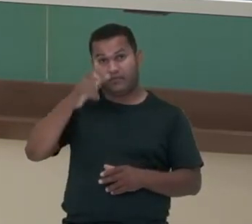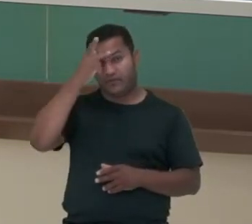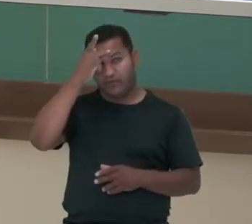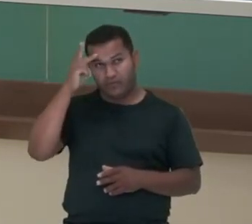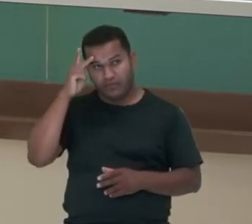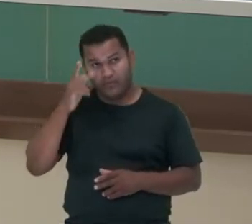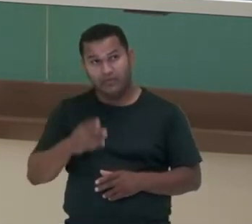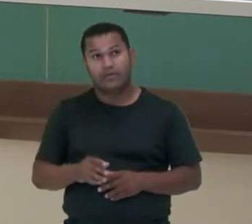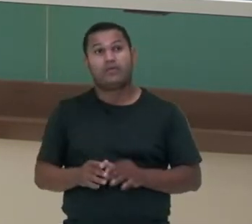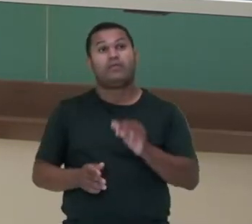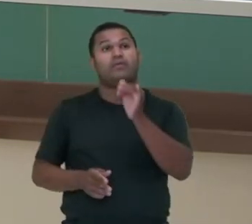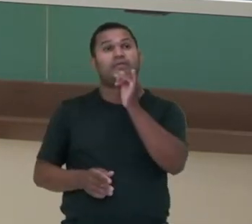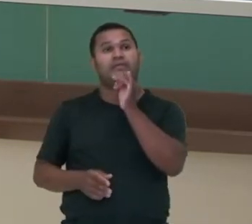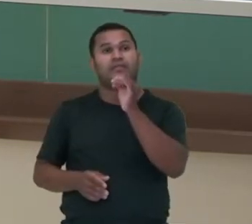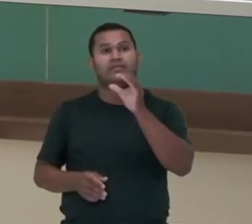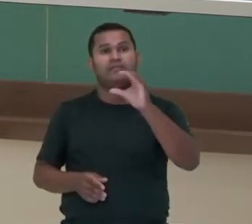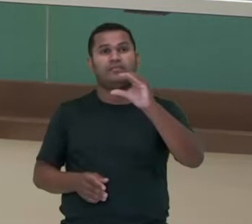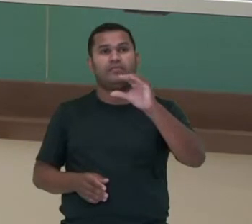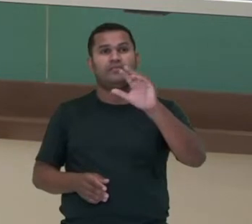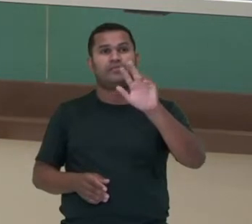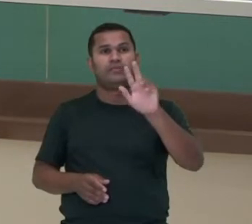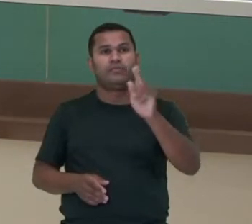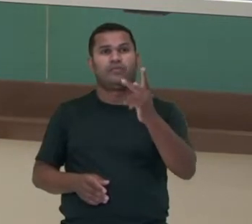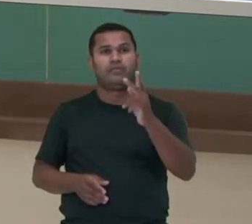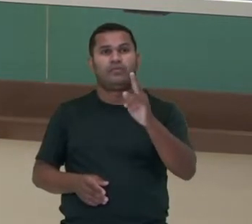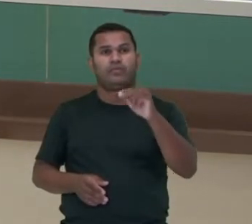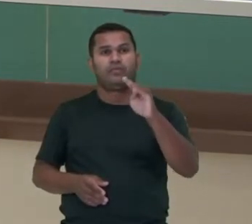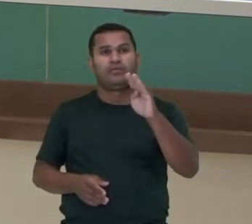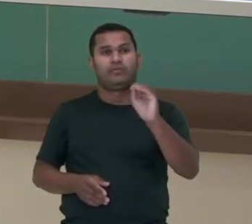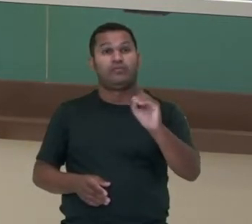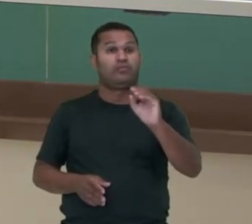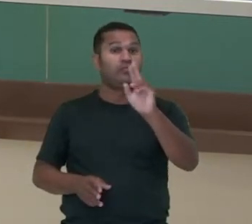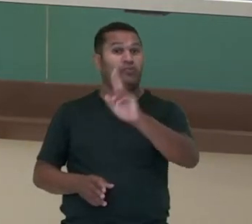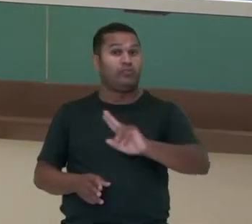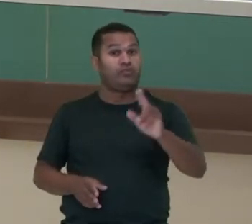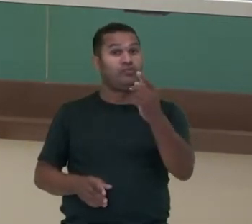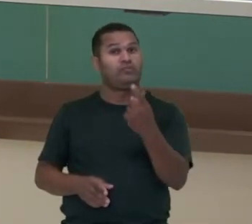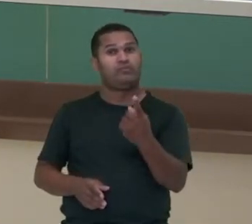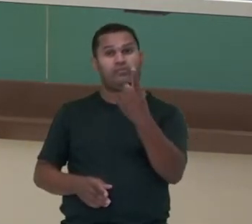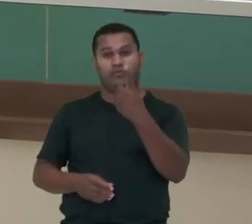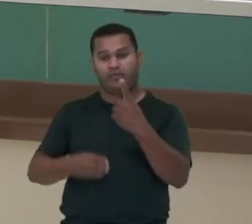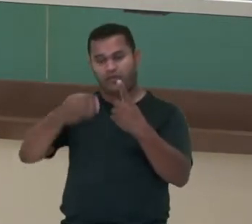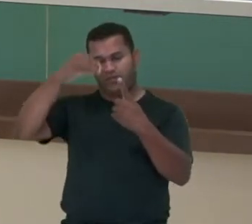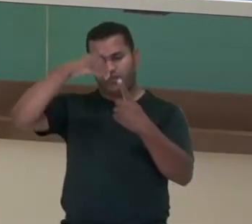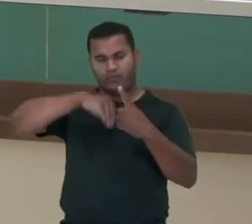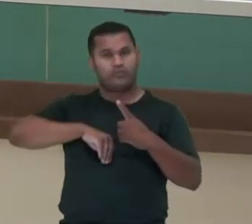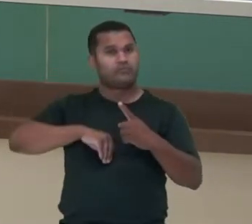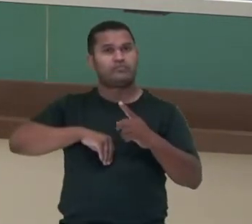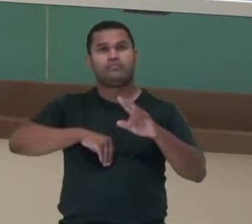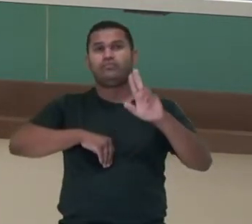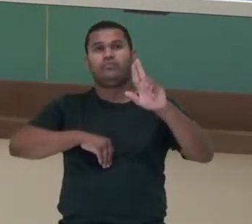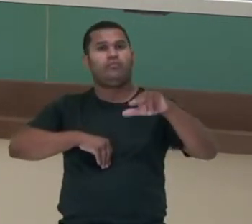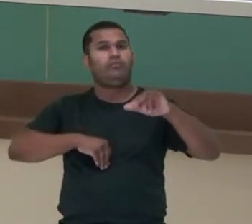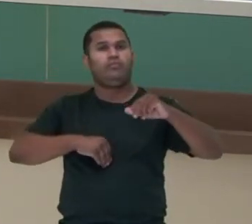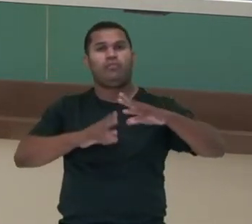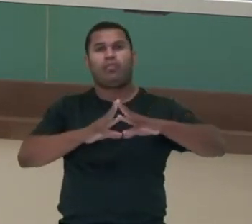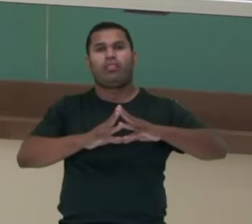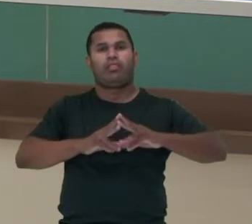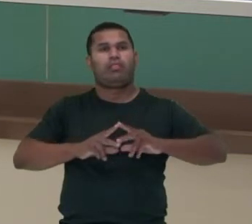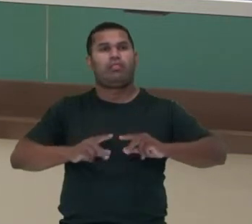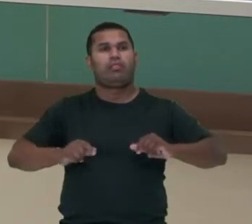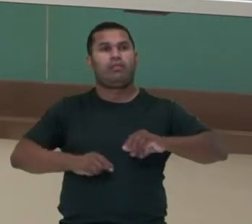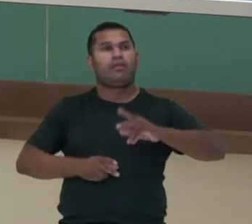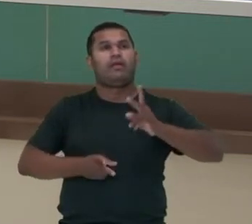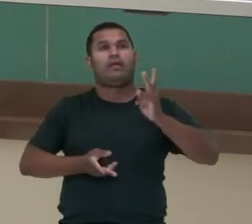exemplo o chumbo, né? Pesticidas ali utilizados na agricultura, o próprio estresse que a gente passa gera